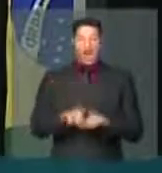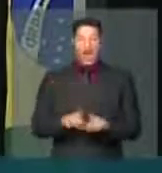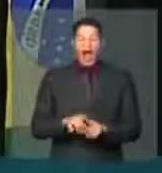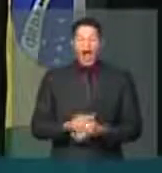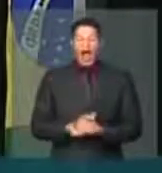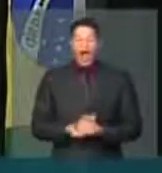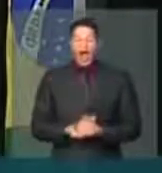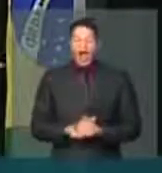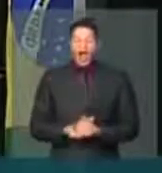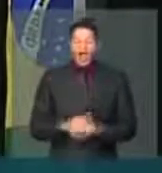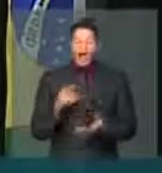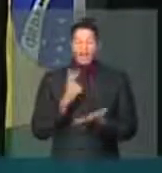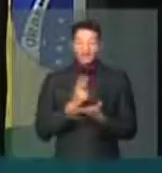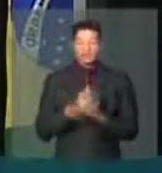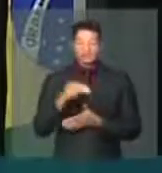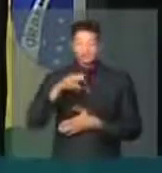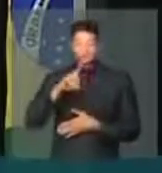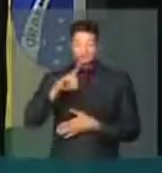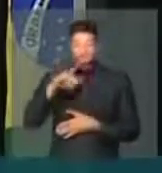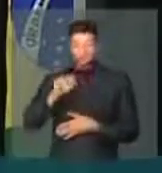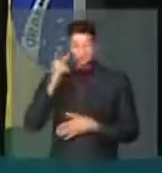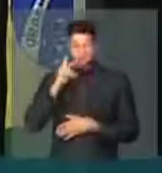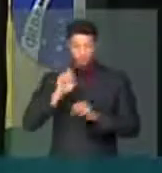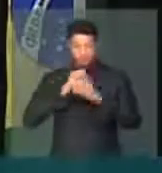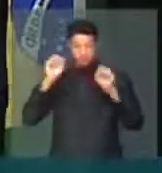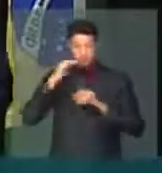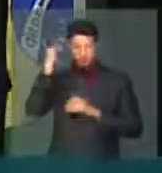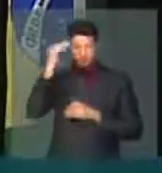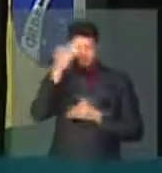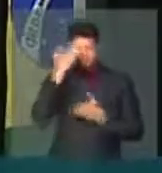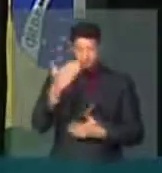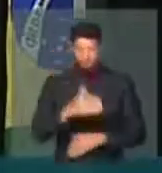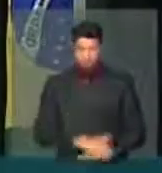e aprovarmos também esta mesma medida para os tribunais superiores. Muito obrigado.